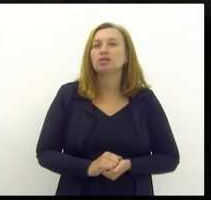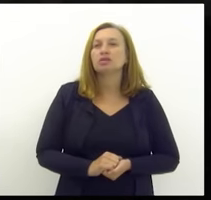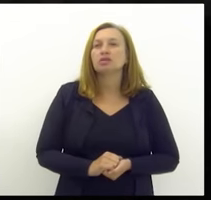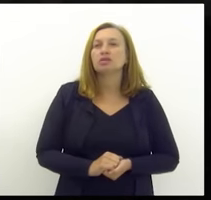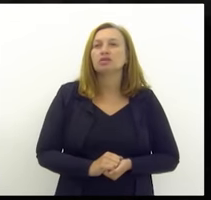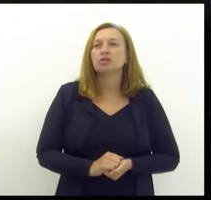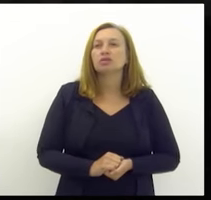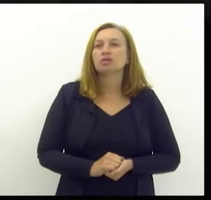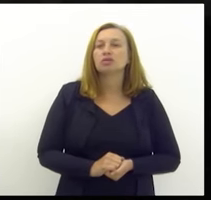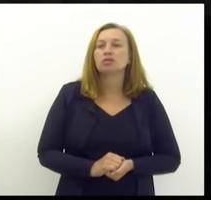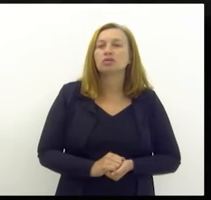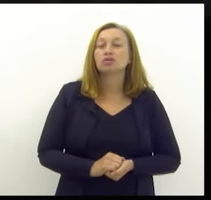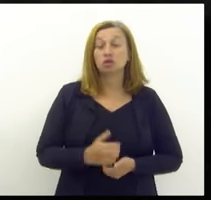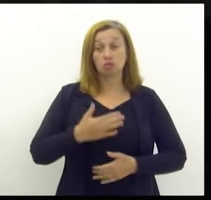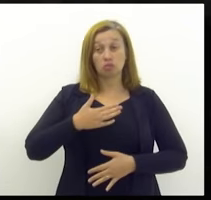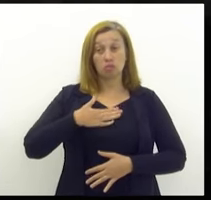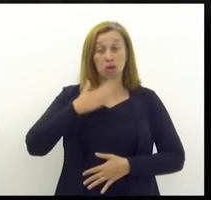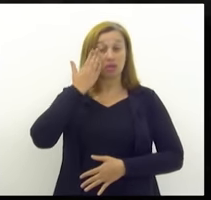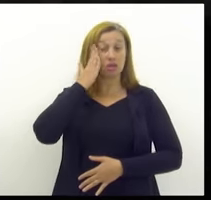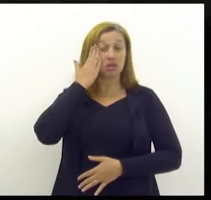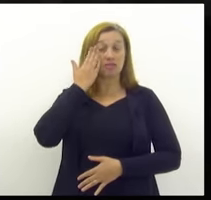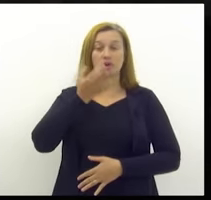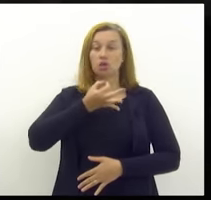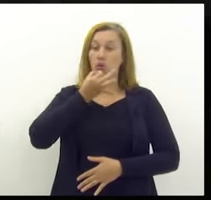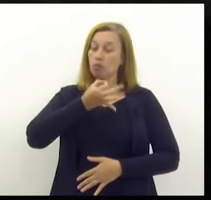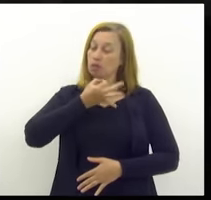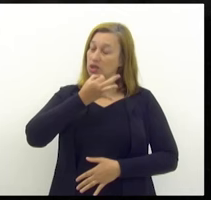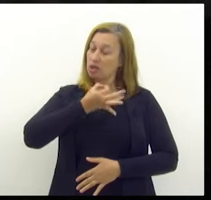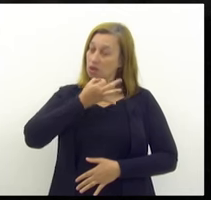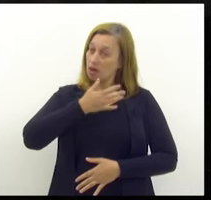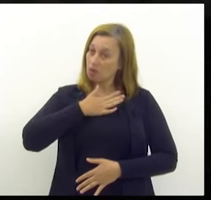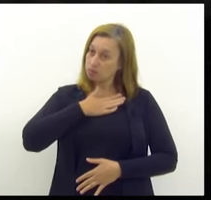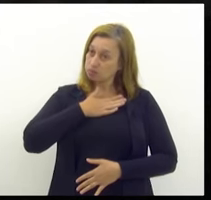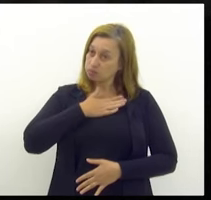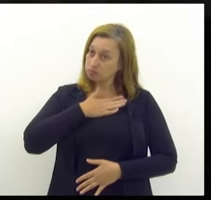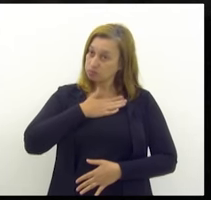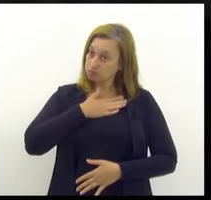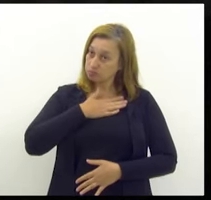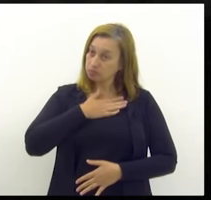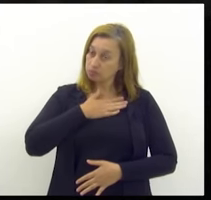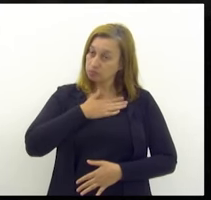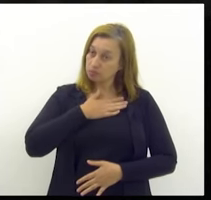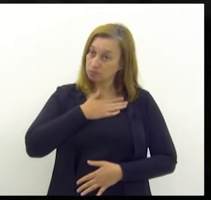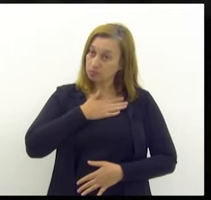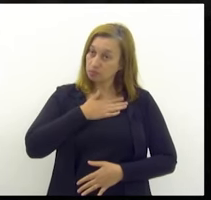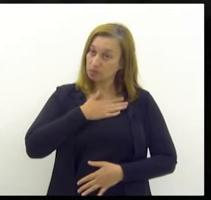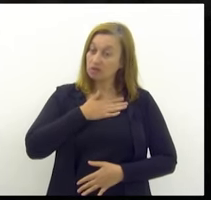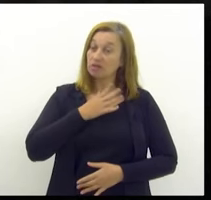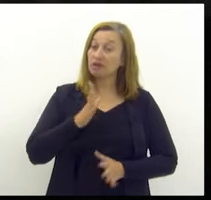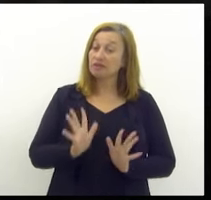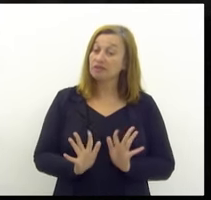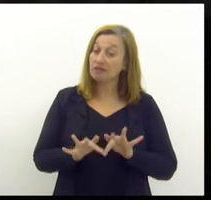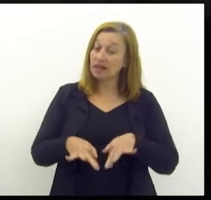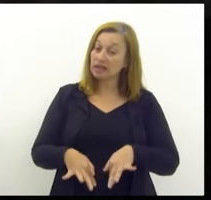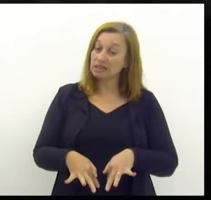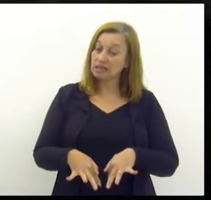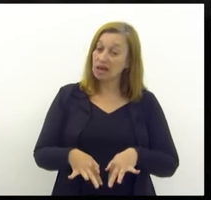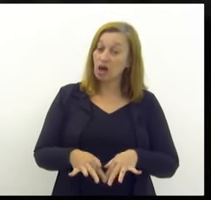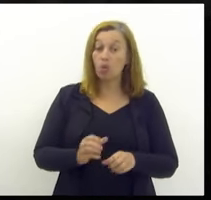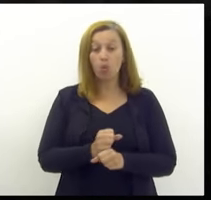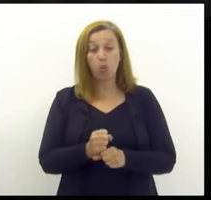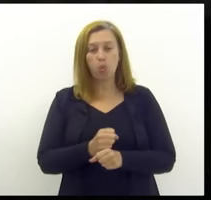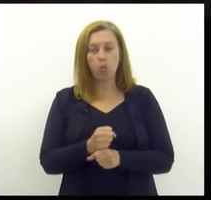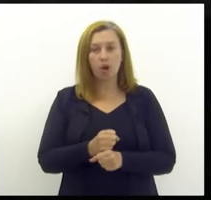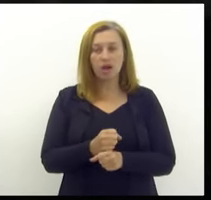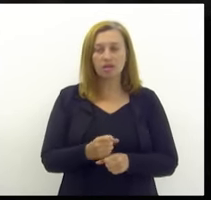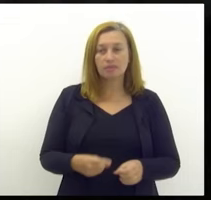na ordem do meu entendimento ainda é um chute que ainda falta fechar o terceiro trimestre mas na ordem de uns